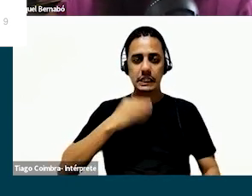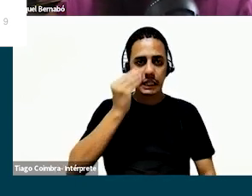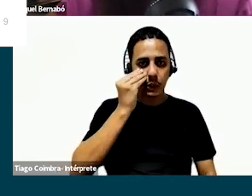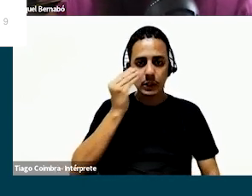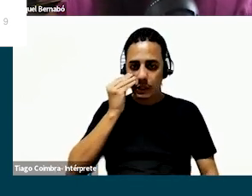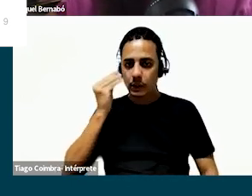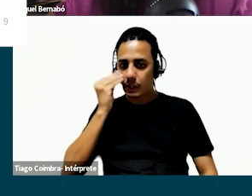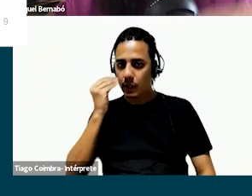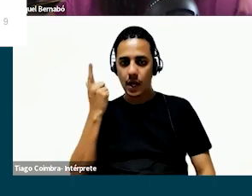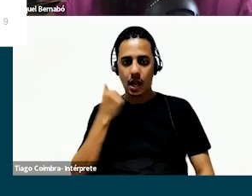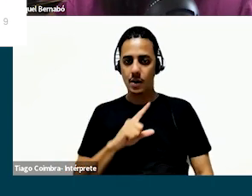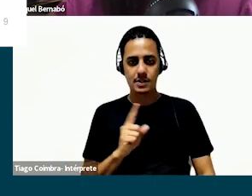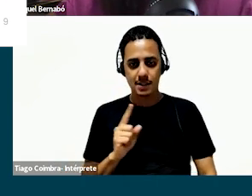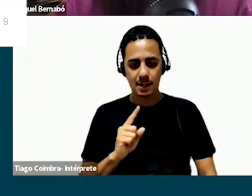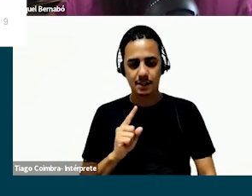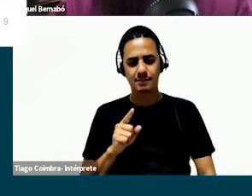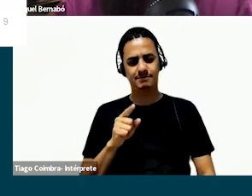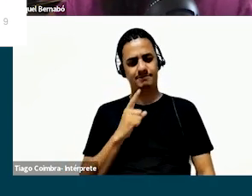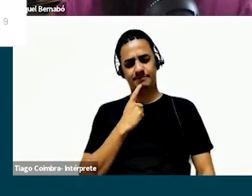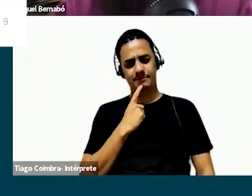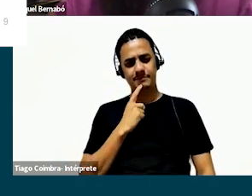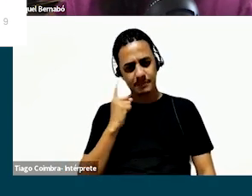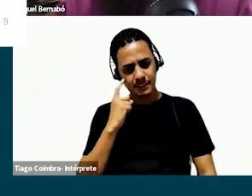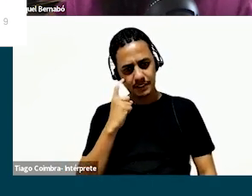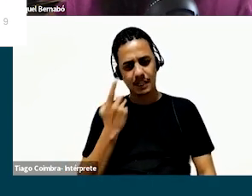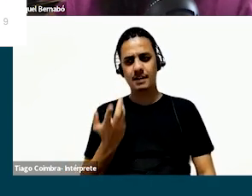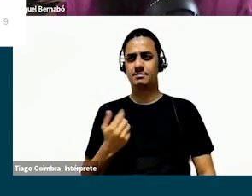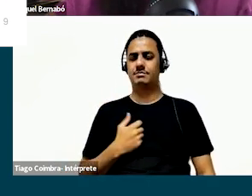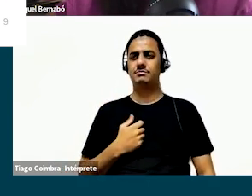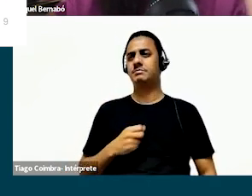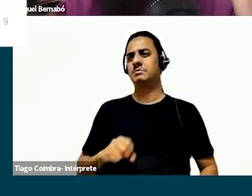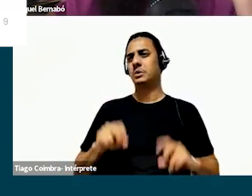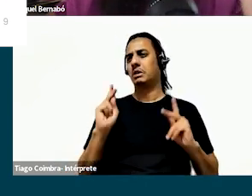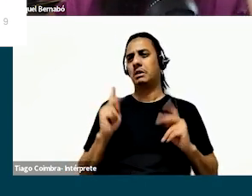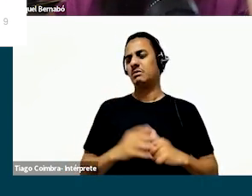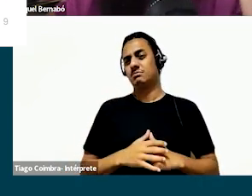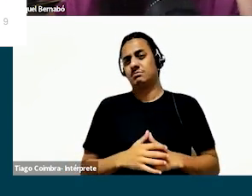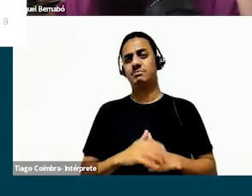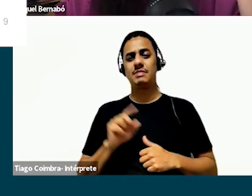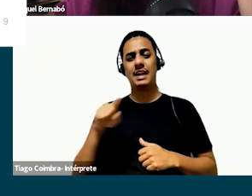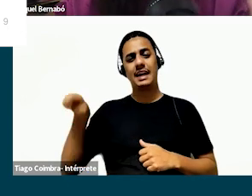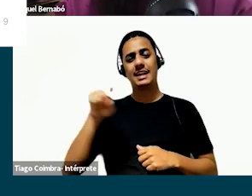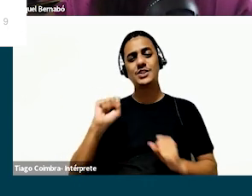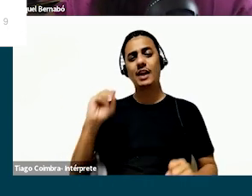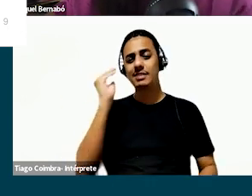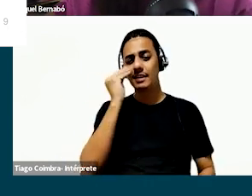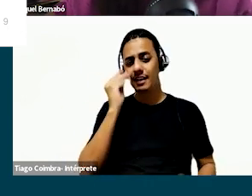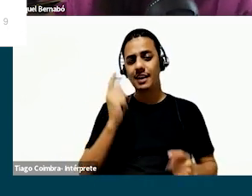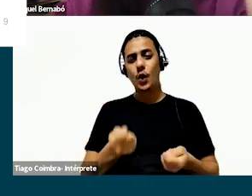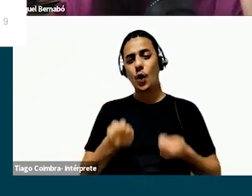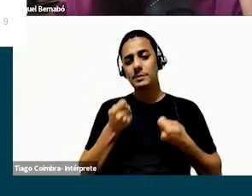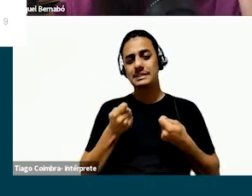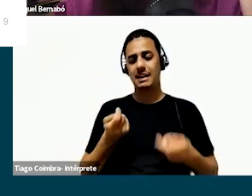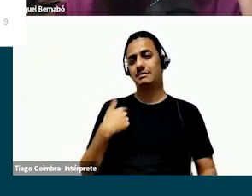berço e você já tentou de várias formas e você não consegue. Será que no final das contas você ia pensar, pô, tudo bem, ela já só estava